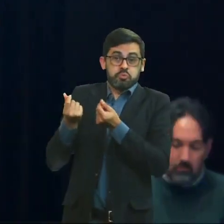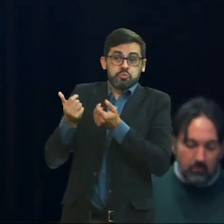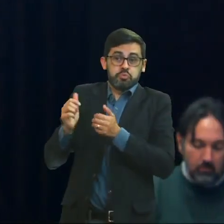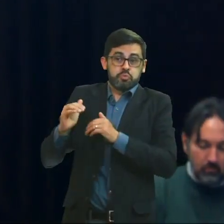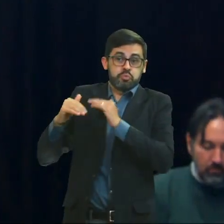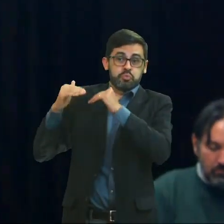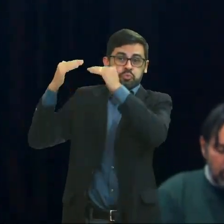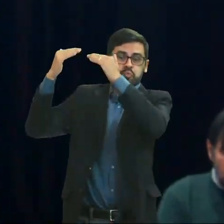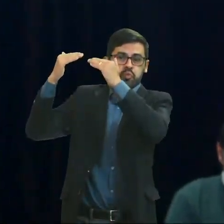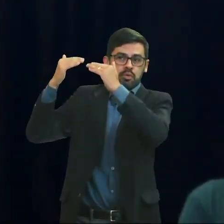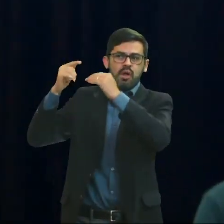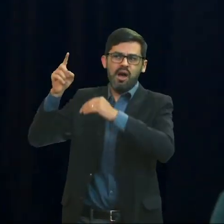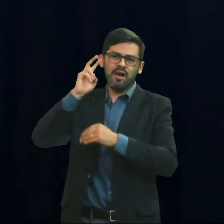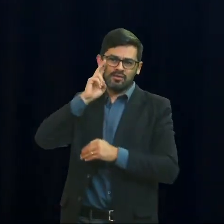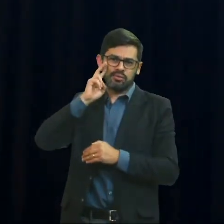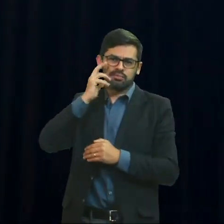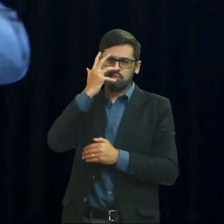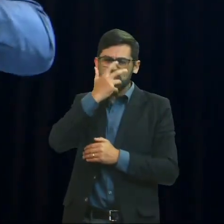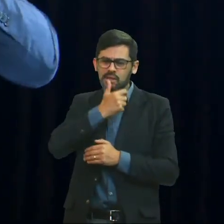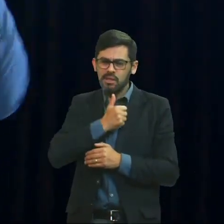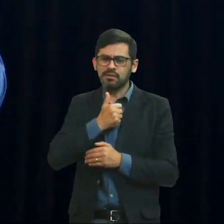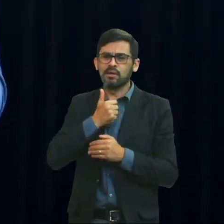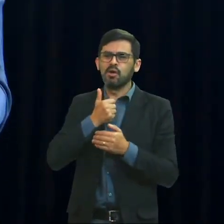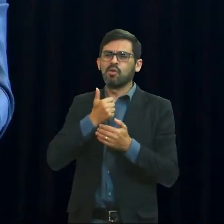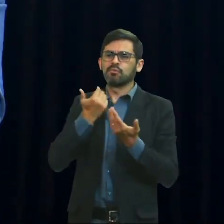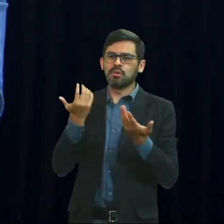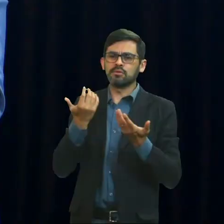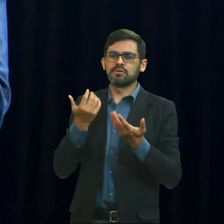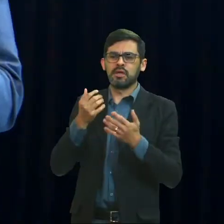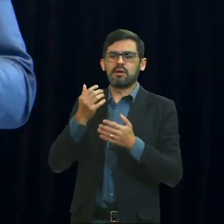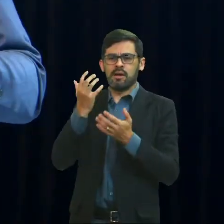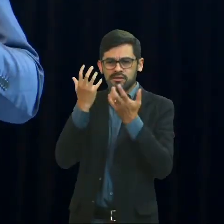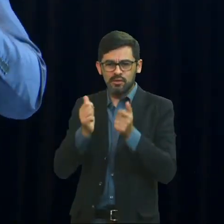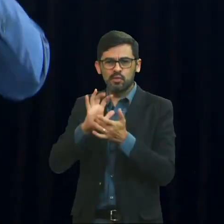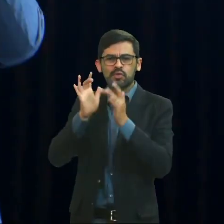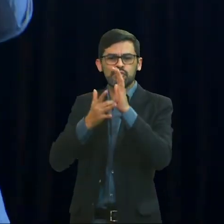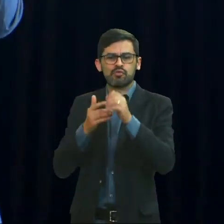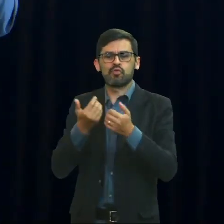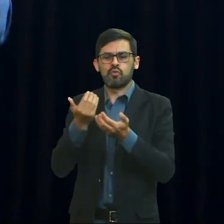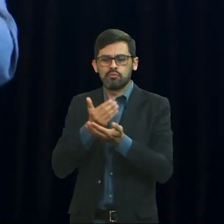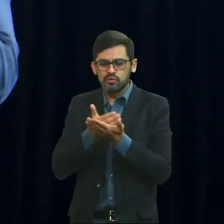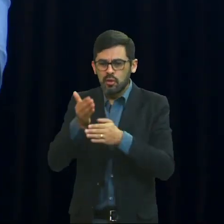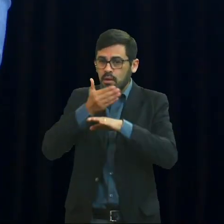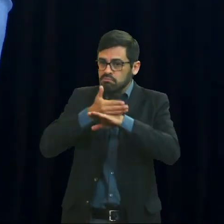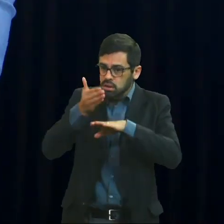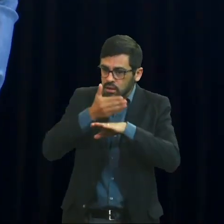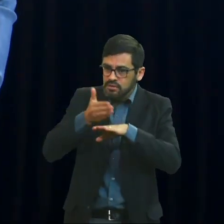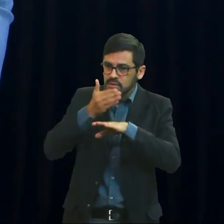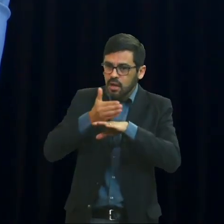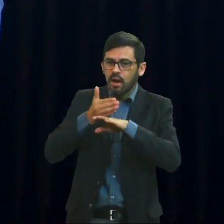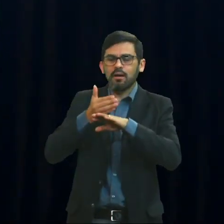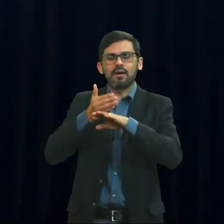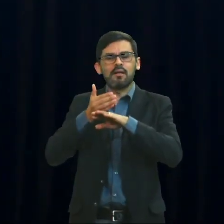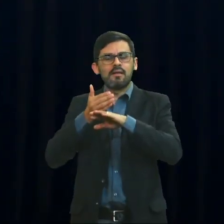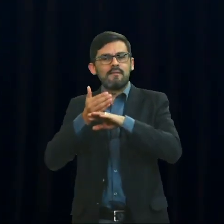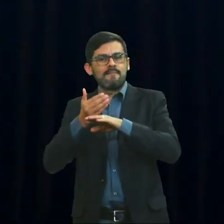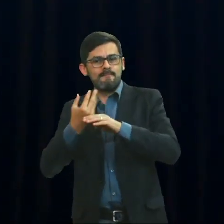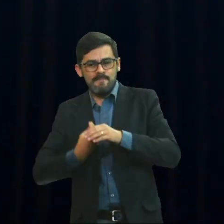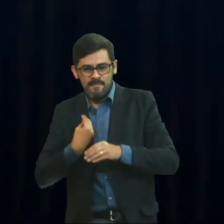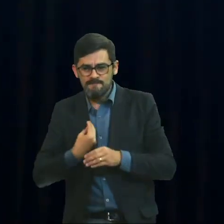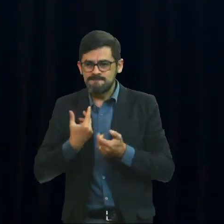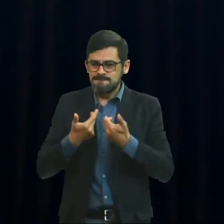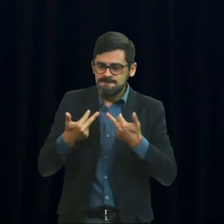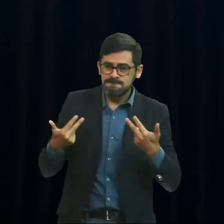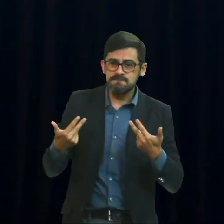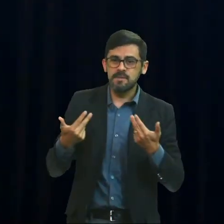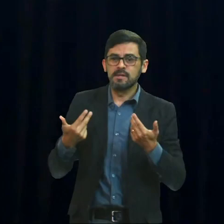história dele era uma história bonita. Ele se converteu, começou a aplicar os princípios da palavra de Deus. Deus levantou um homem de Deus para financiar o projeto dele,